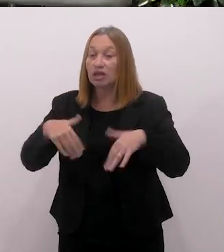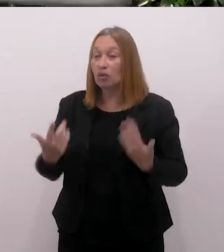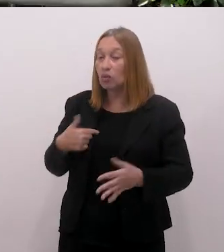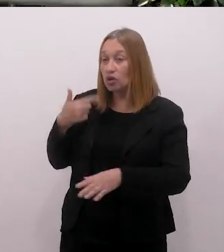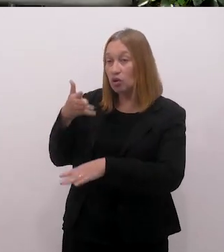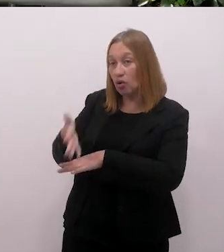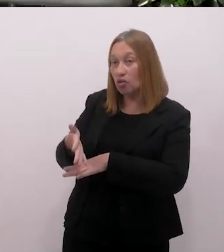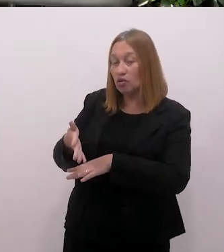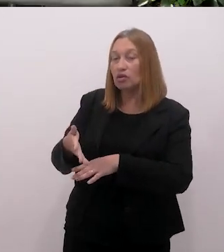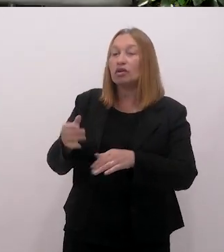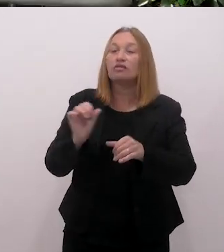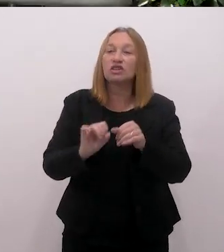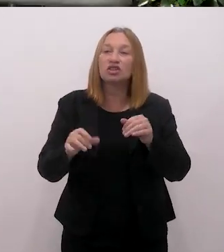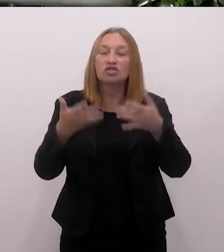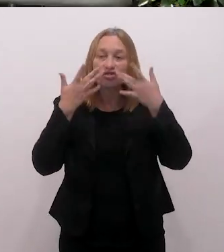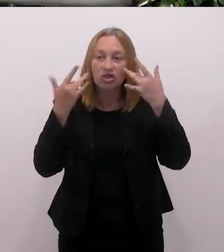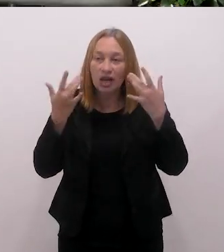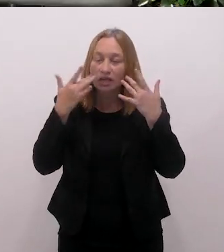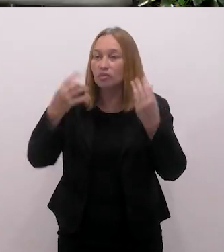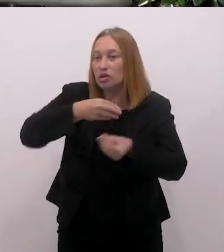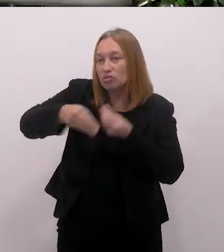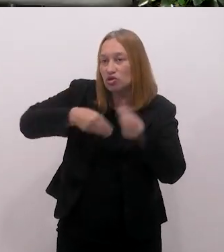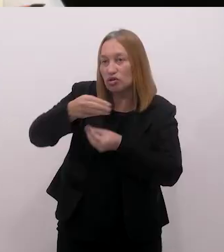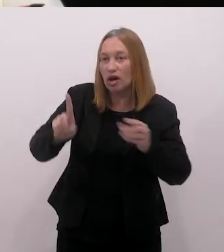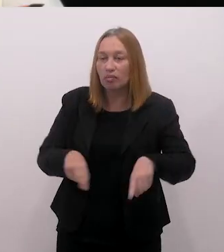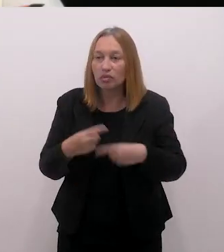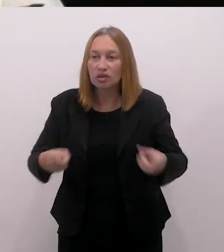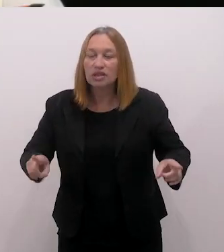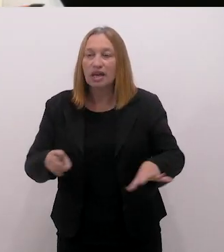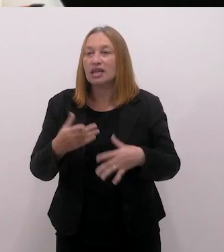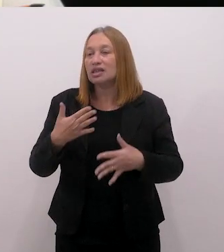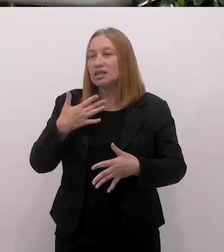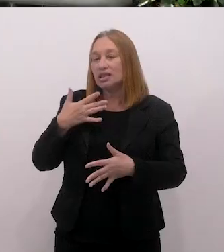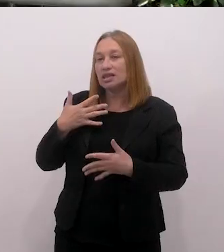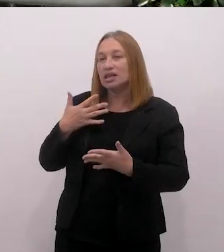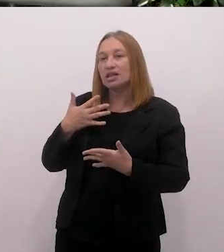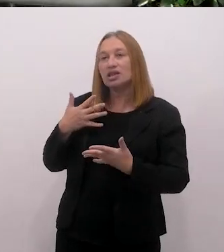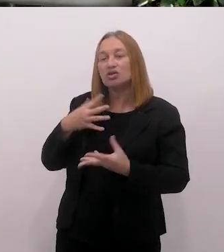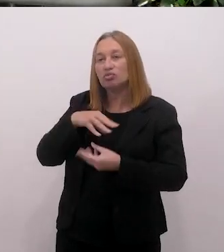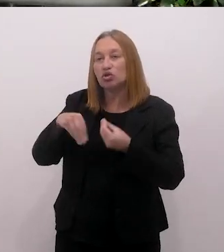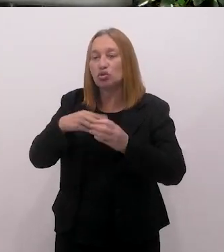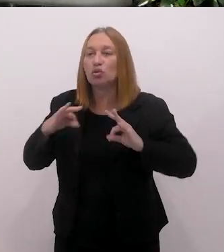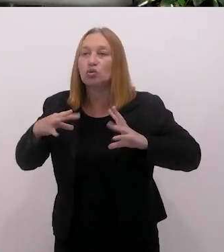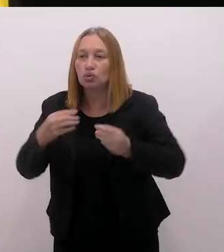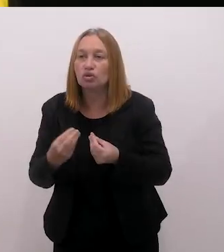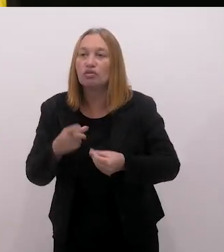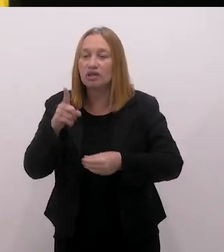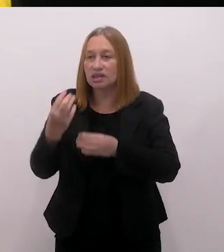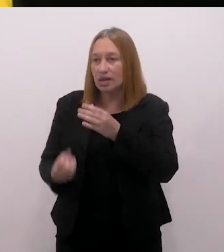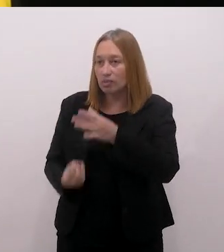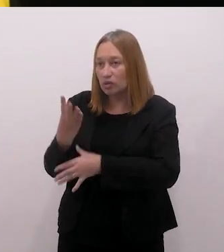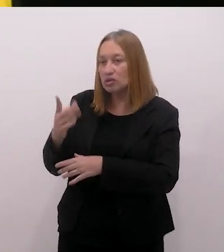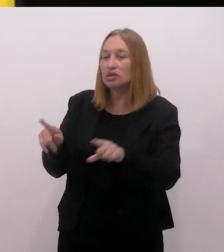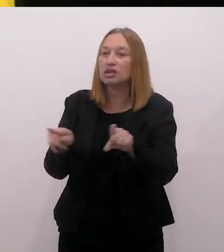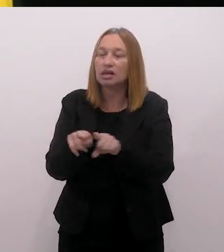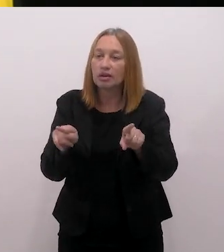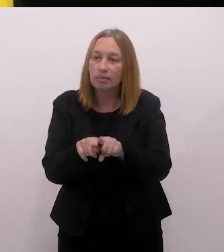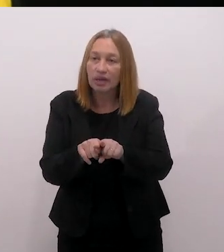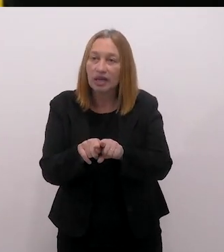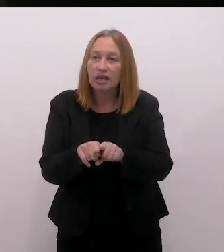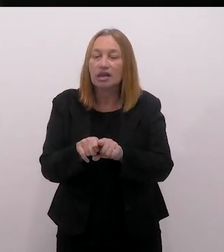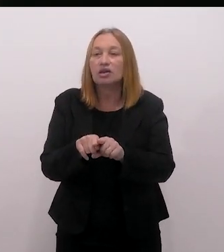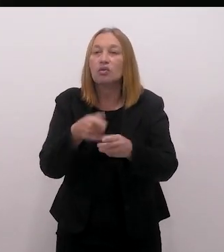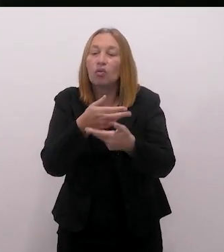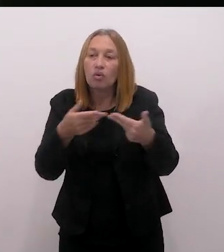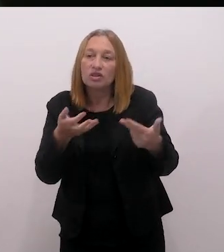da música junto, aí eu acho que juntou a fome com a vontade de comer, né? E você acabou se tornando uma produtora também, fazendo coisas